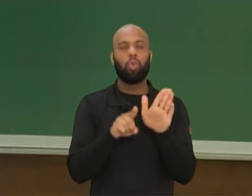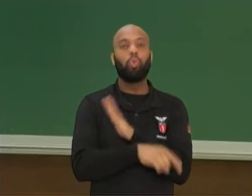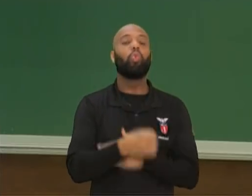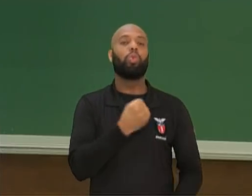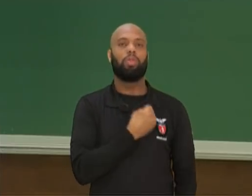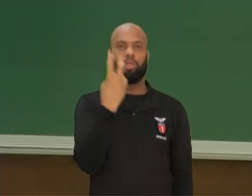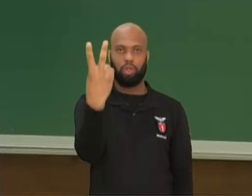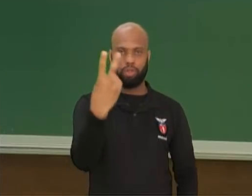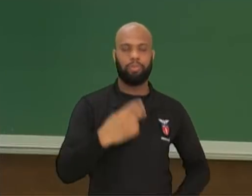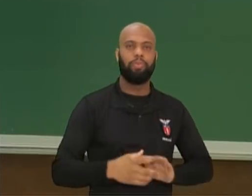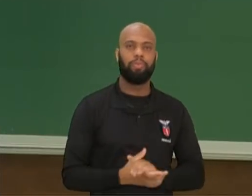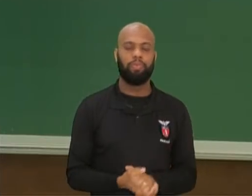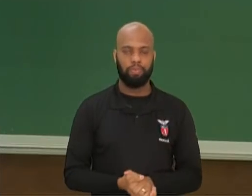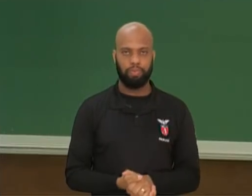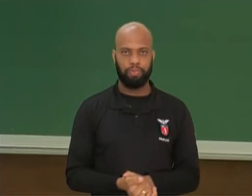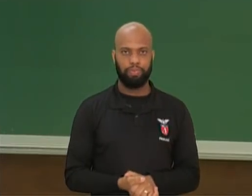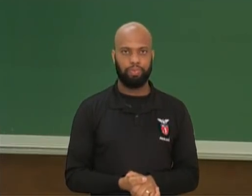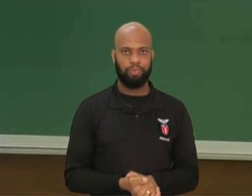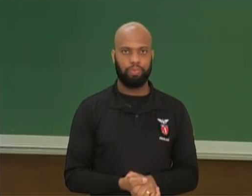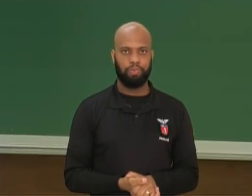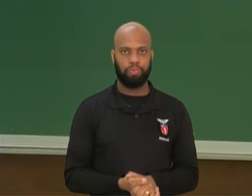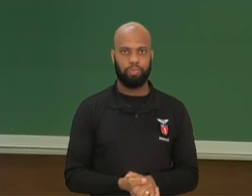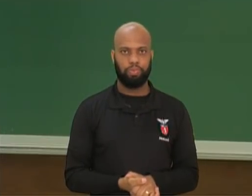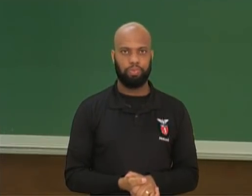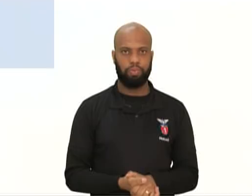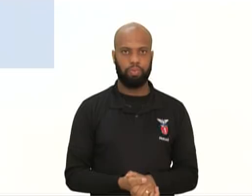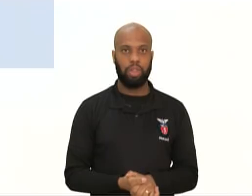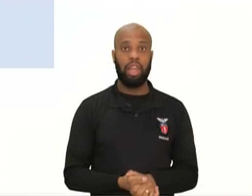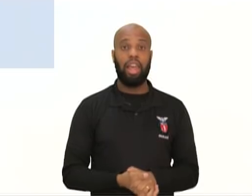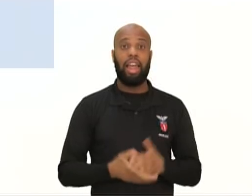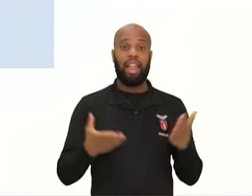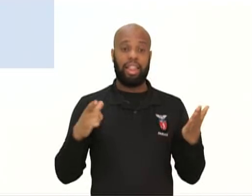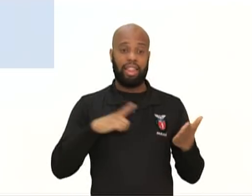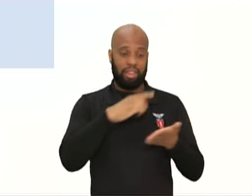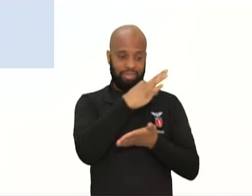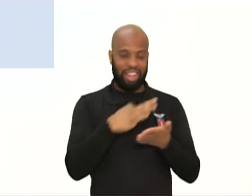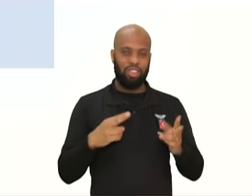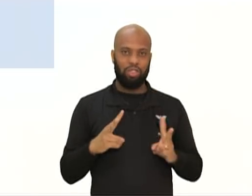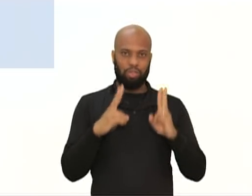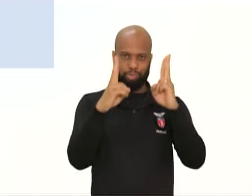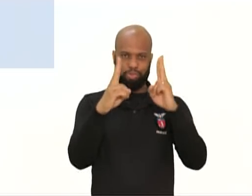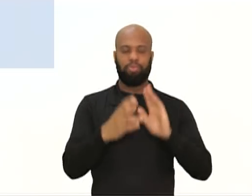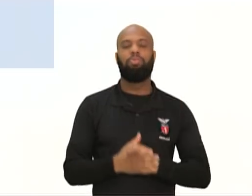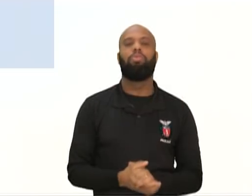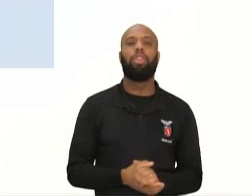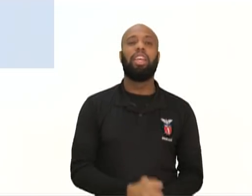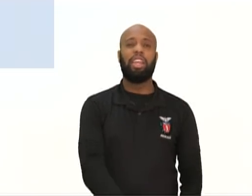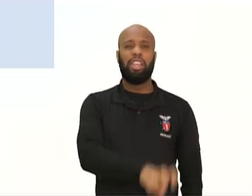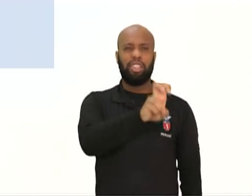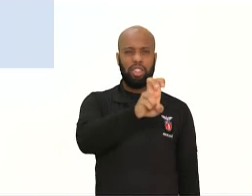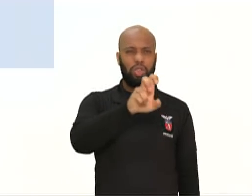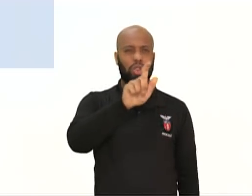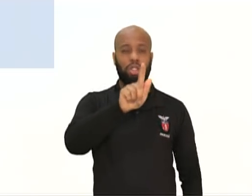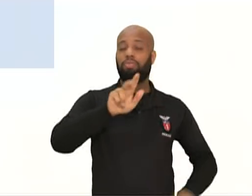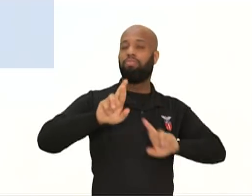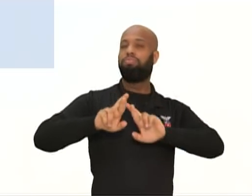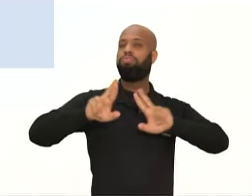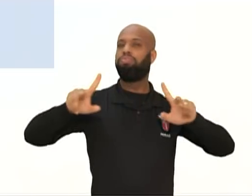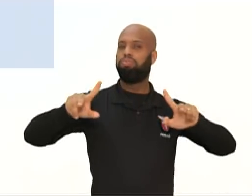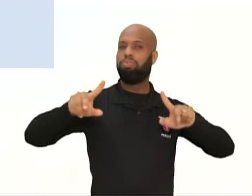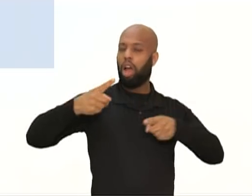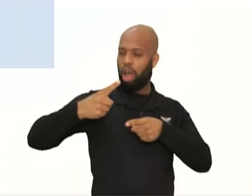Questão de número 2. No trecho, o 5G é diferente,